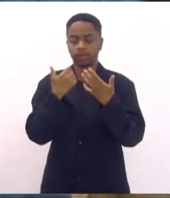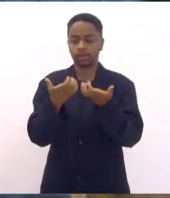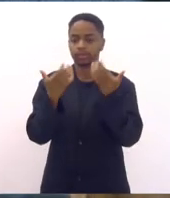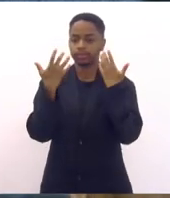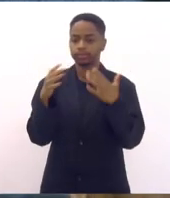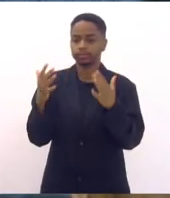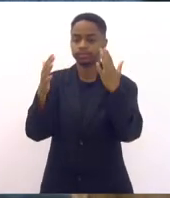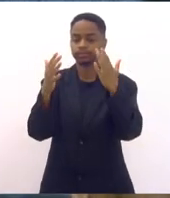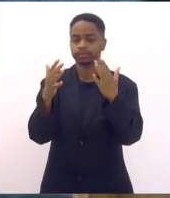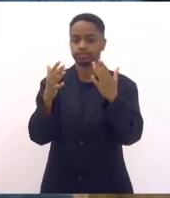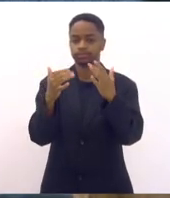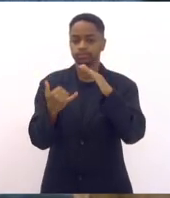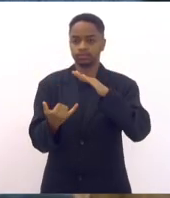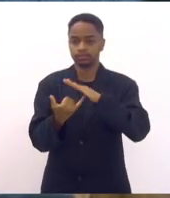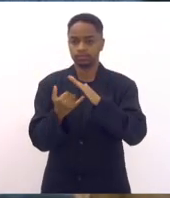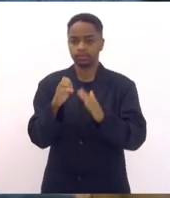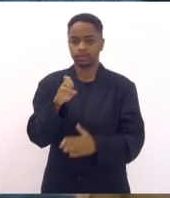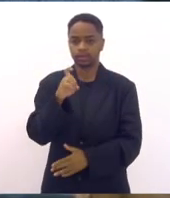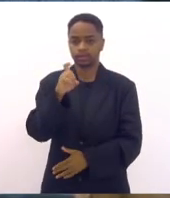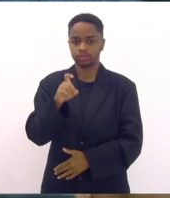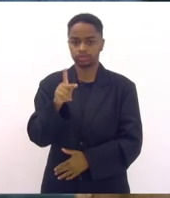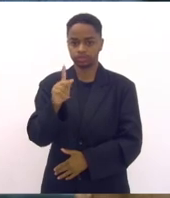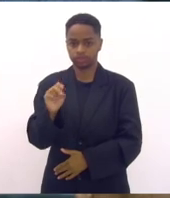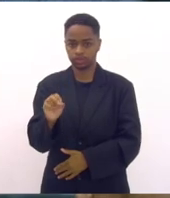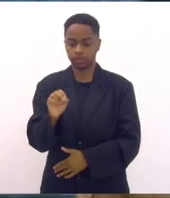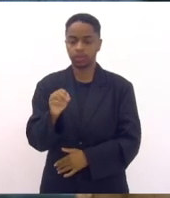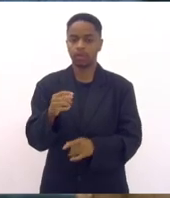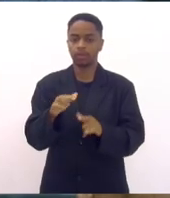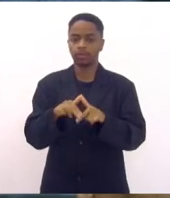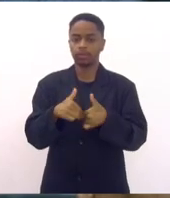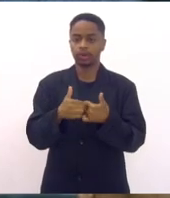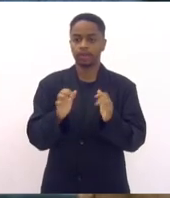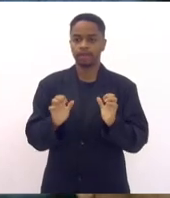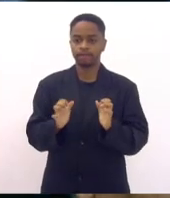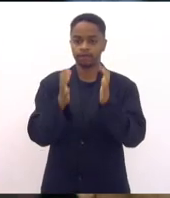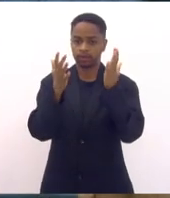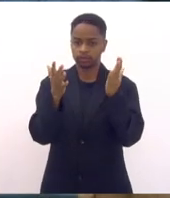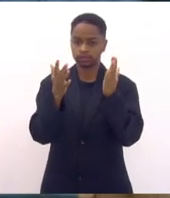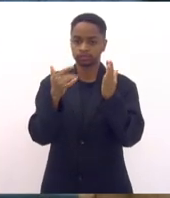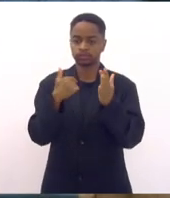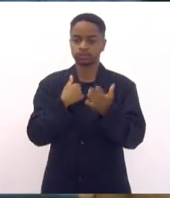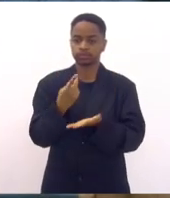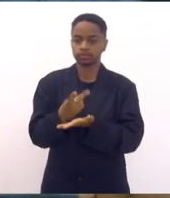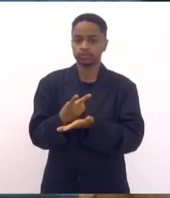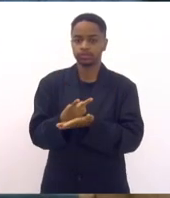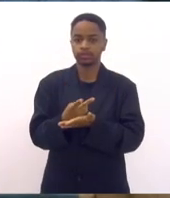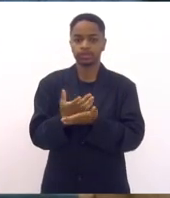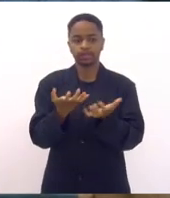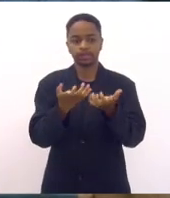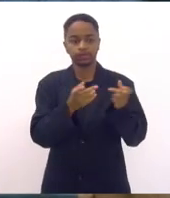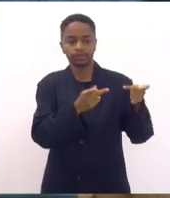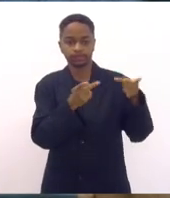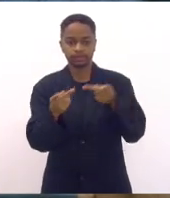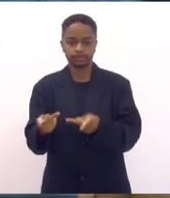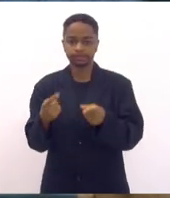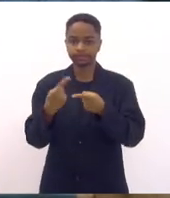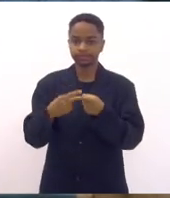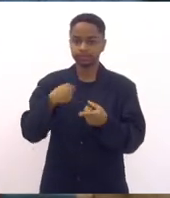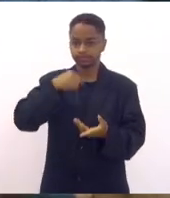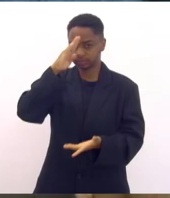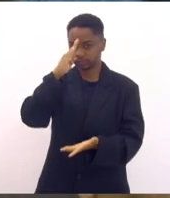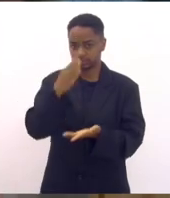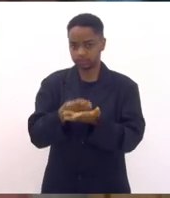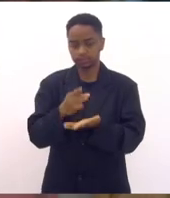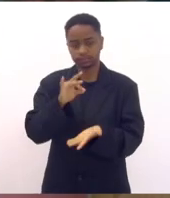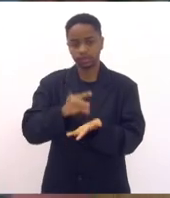eh o Instituto Expo religião esse evento eu eu sempre faço questão sair de São Paulo e participar porque eu acredito que esse é um é um